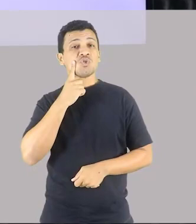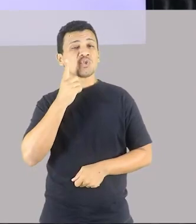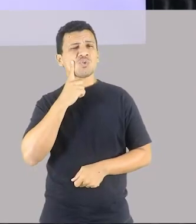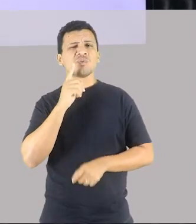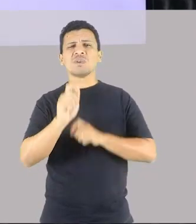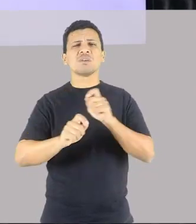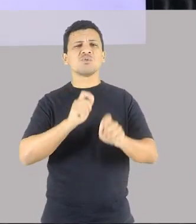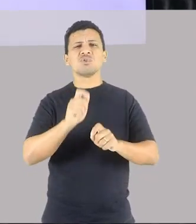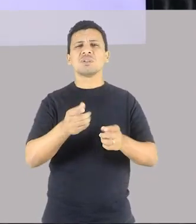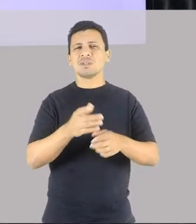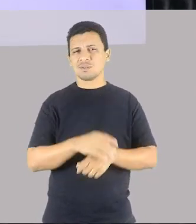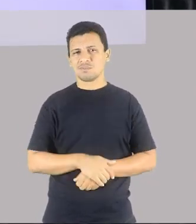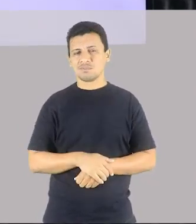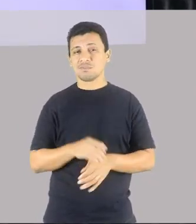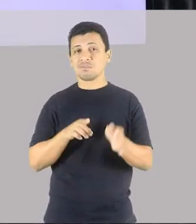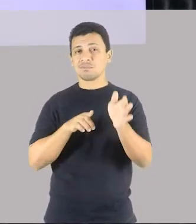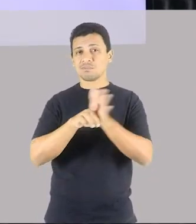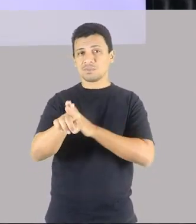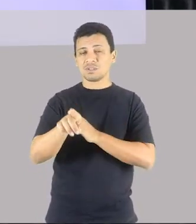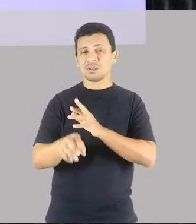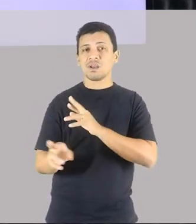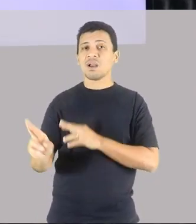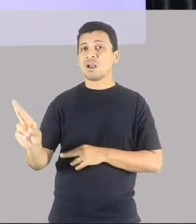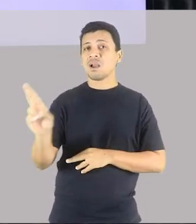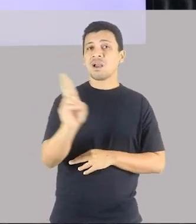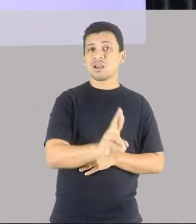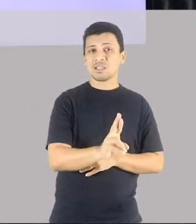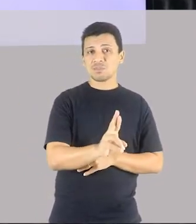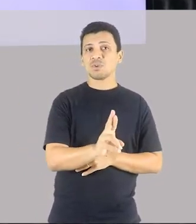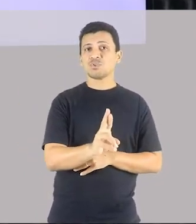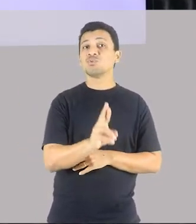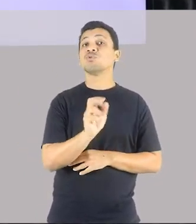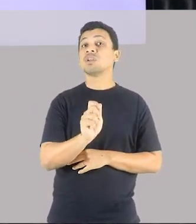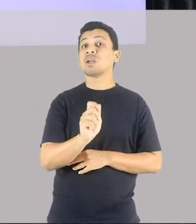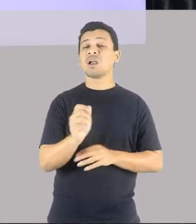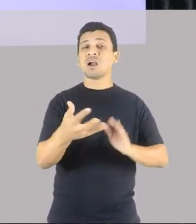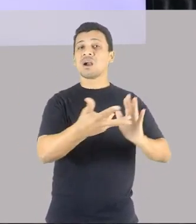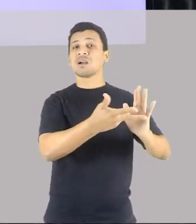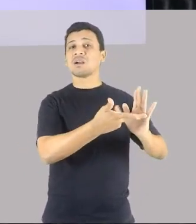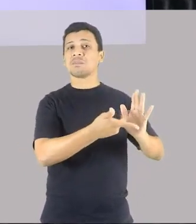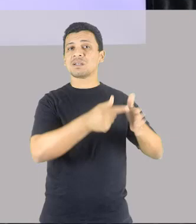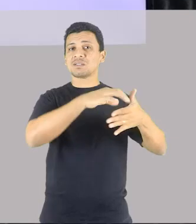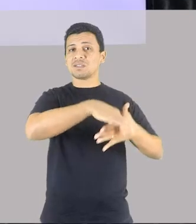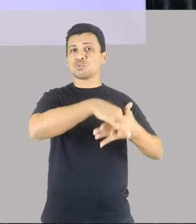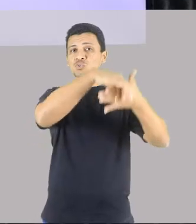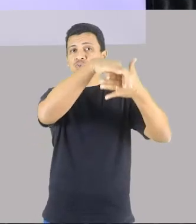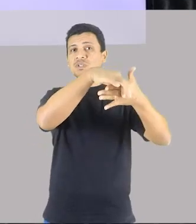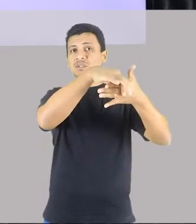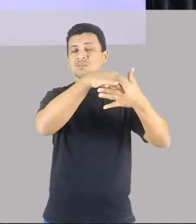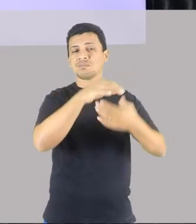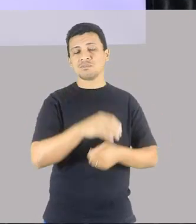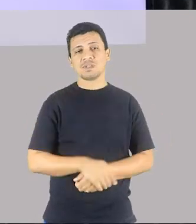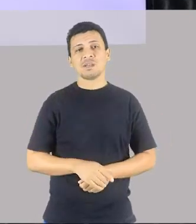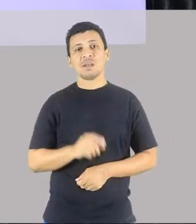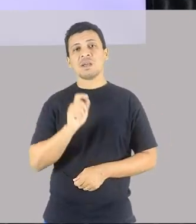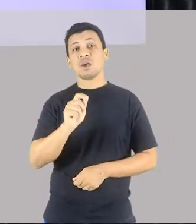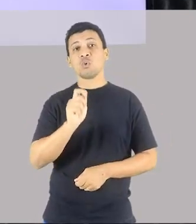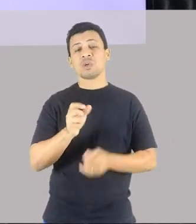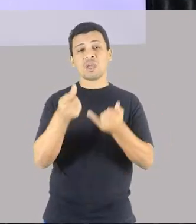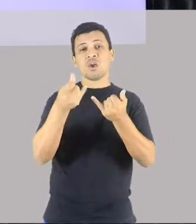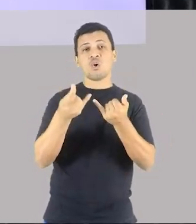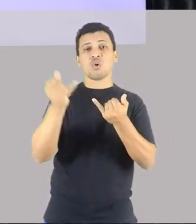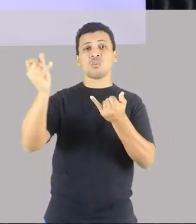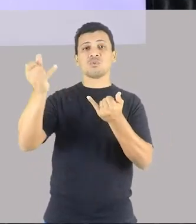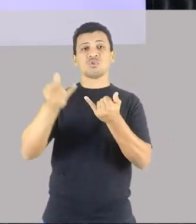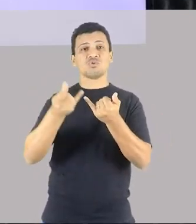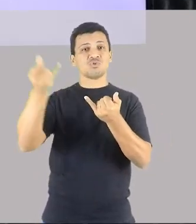Desconfiaram de quê? Vem a pergunta e a resposta da capacidade do líder só pode ser o objeto indireto, tá